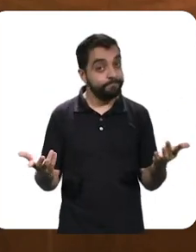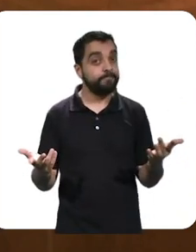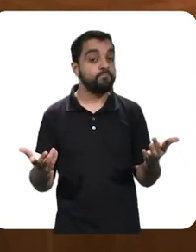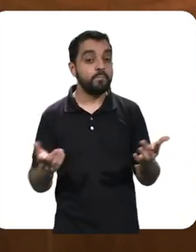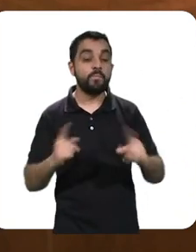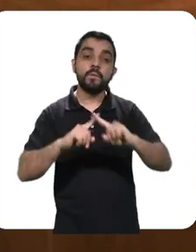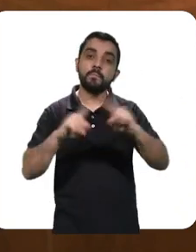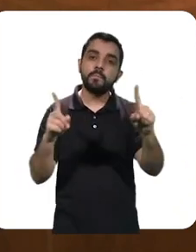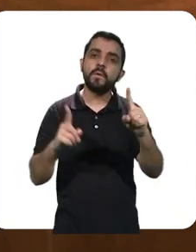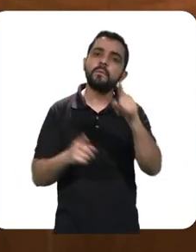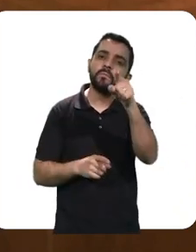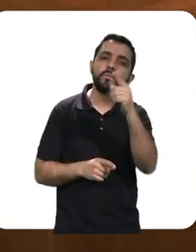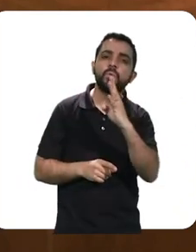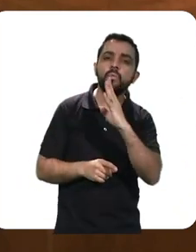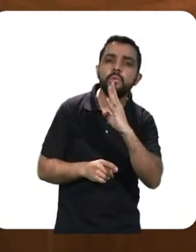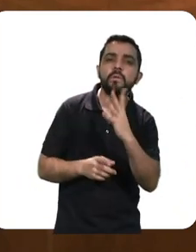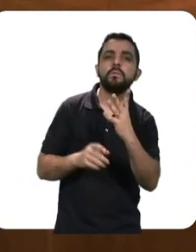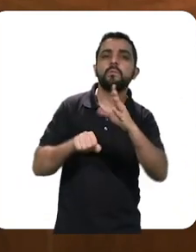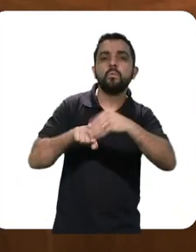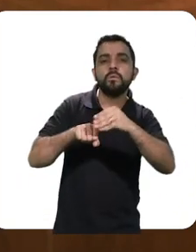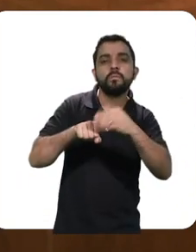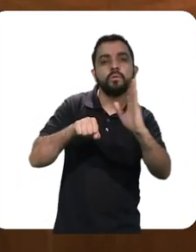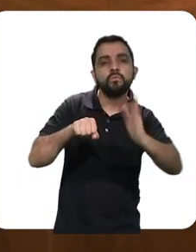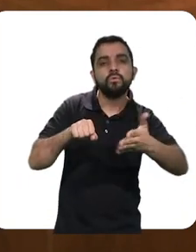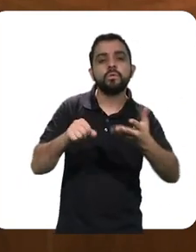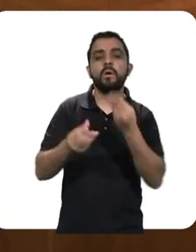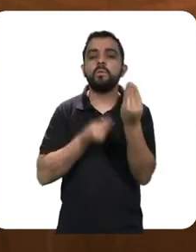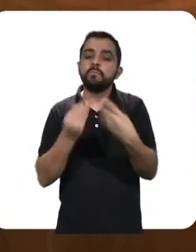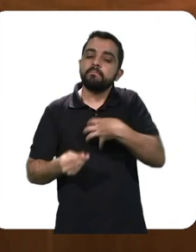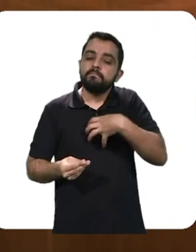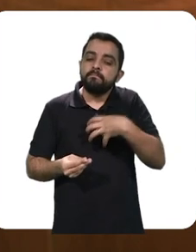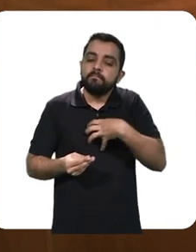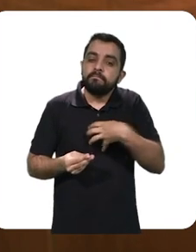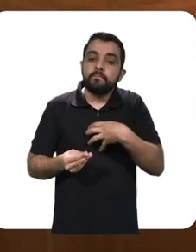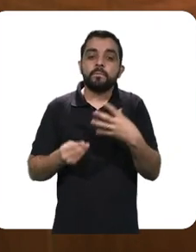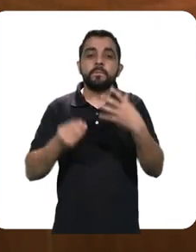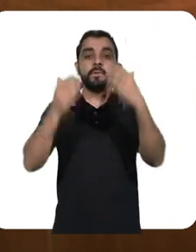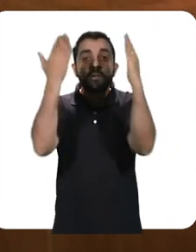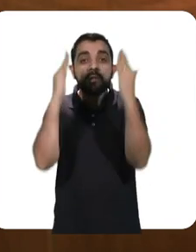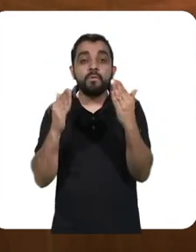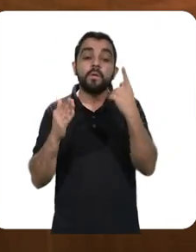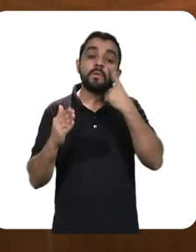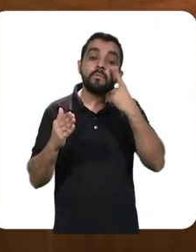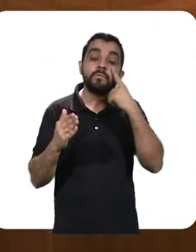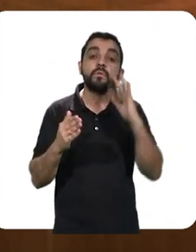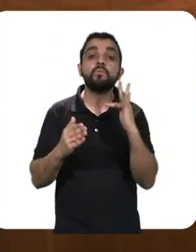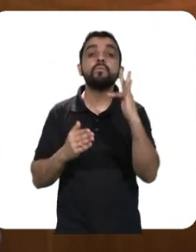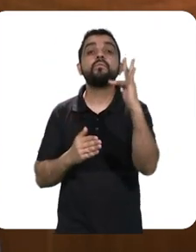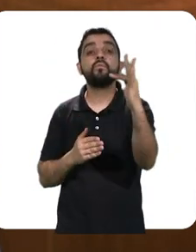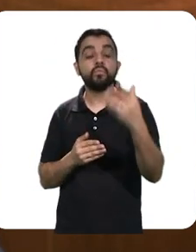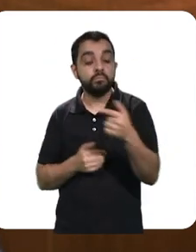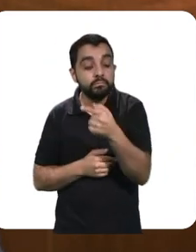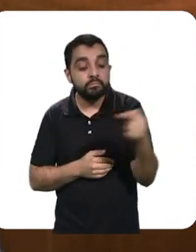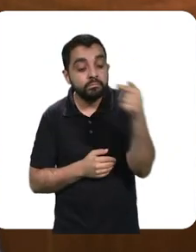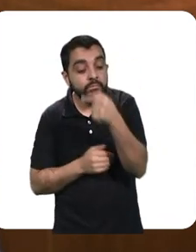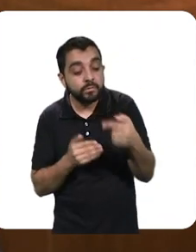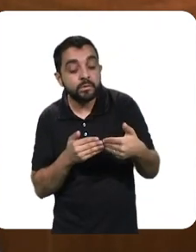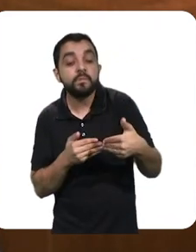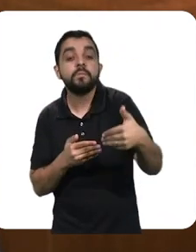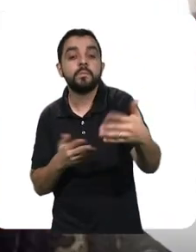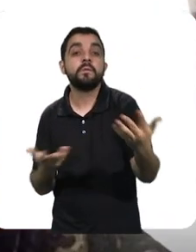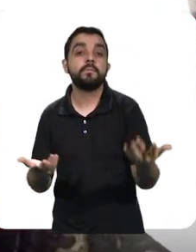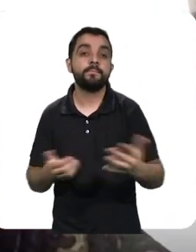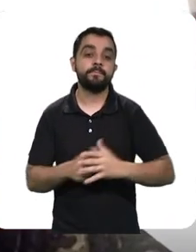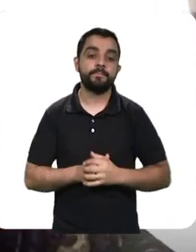completamente, né? Mas diante do seu conhecimento, né? E queria saber como é que você tem avaliado as nossas perspectivas aí para as próximas semanas.